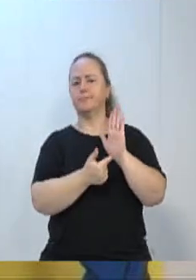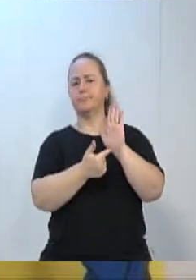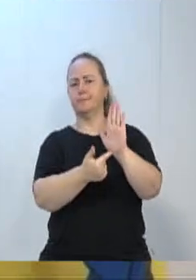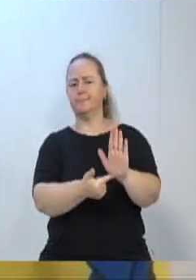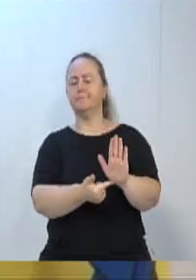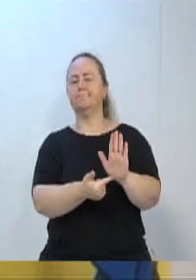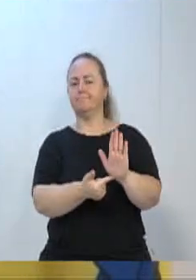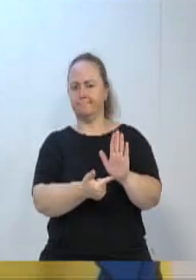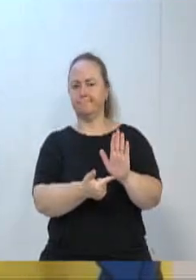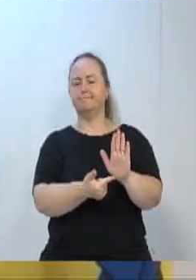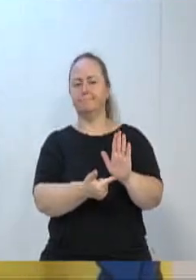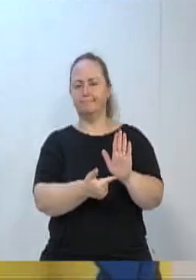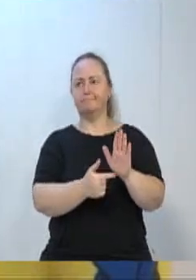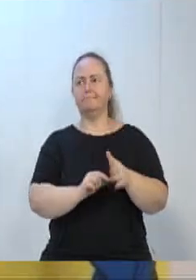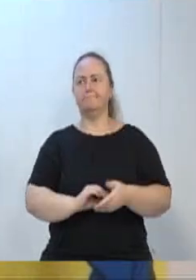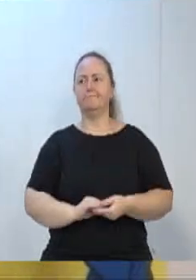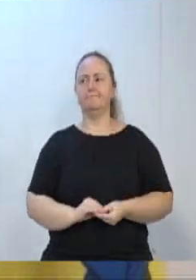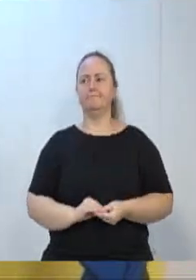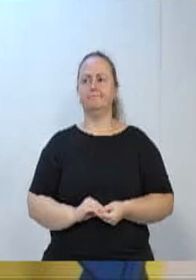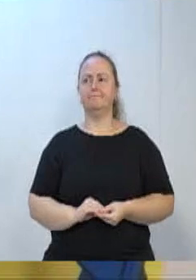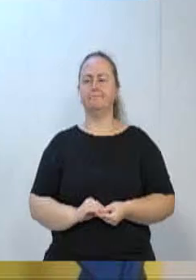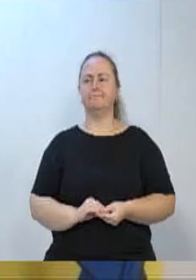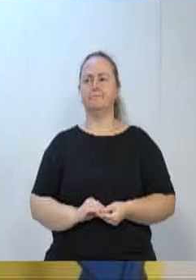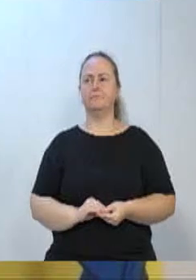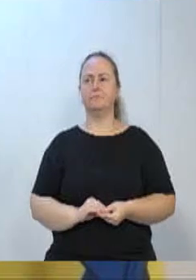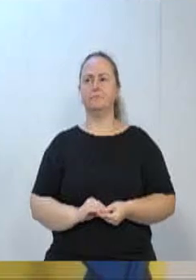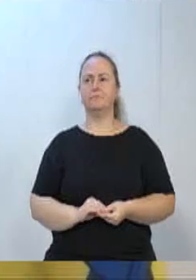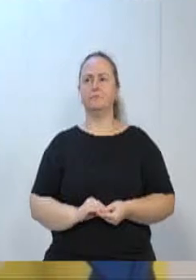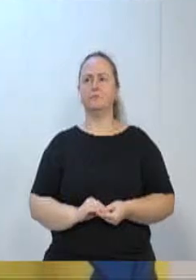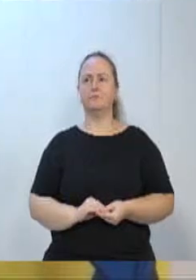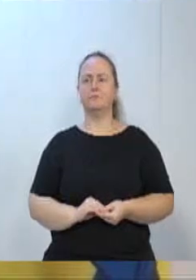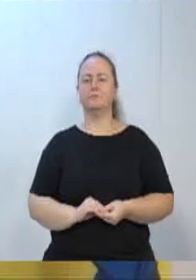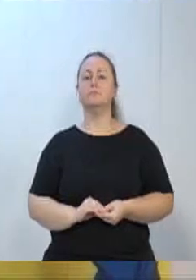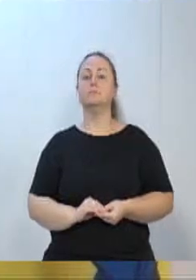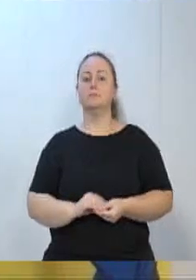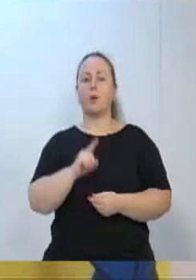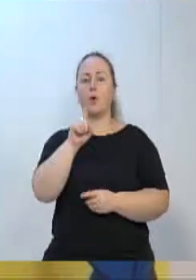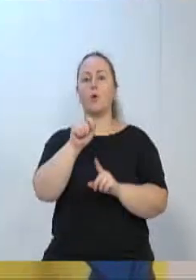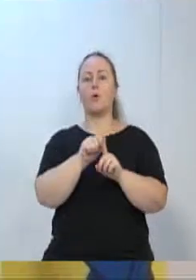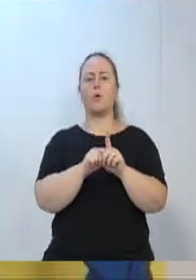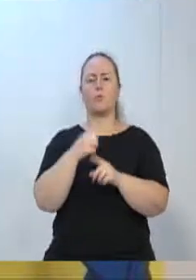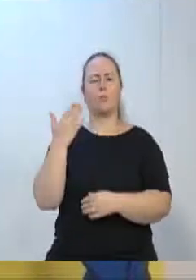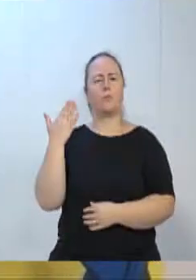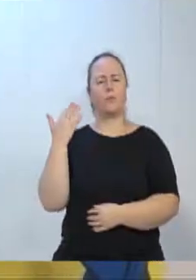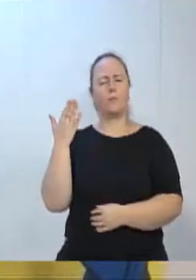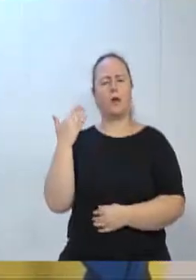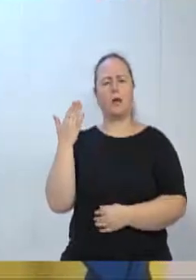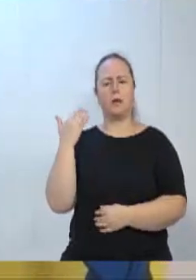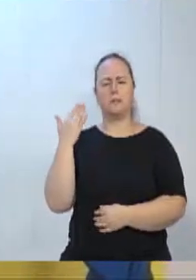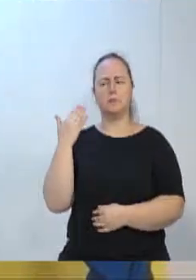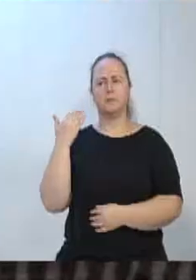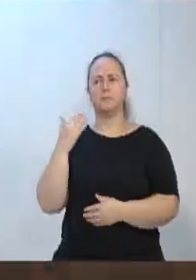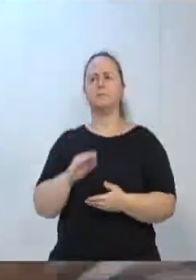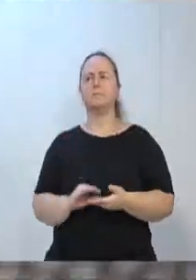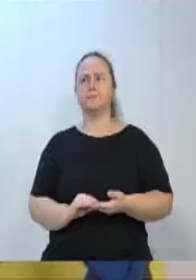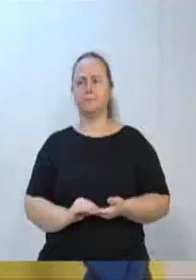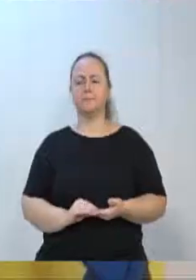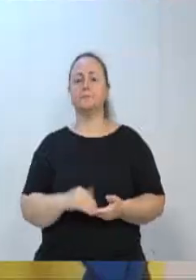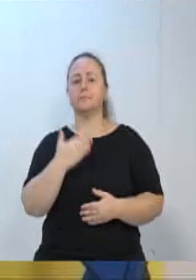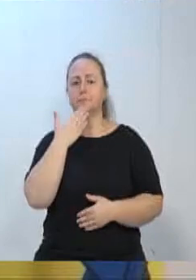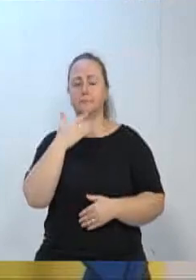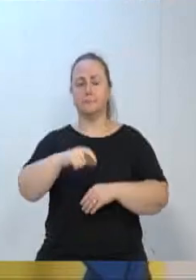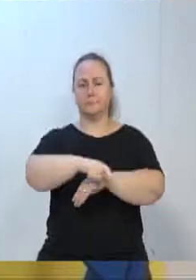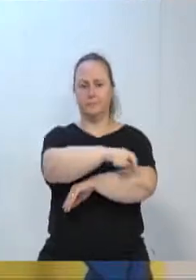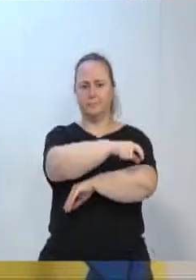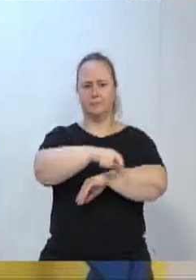foi feita há um mês atrás, estão aqui, para se fazer aquela calçada.